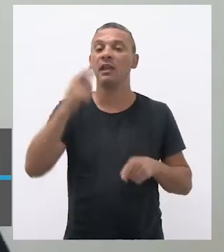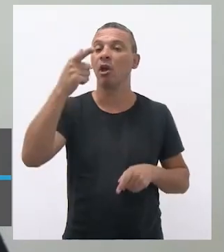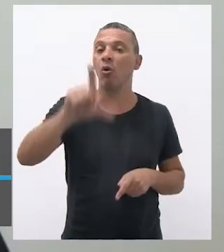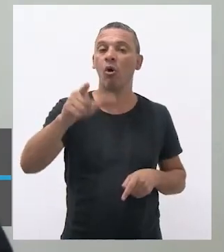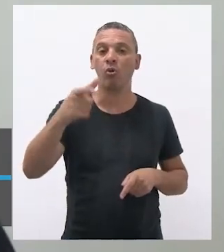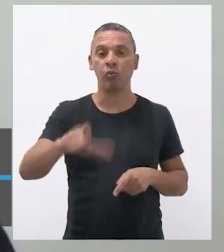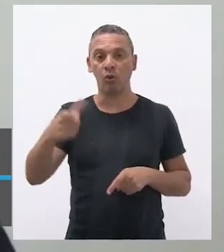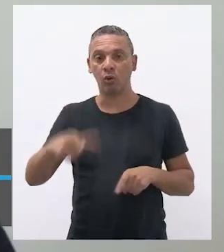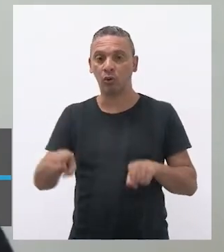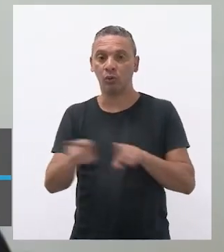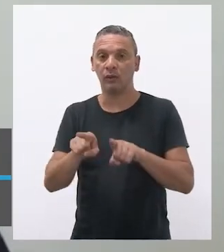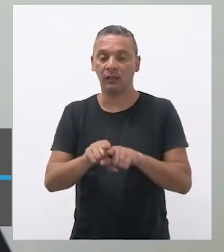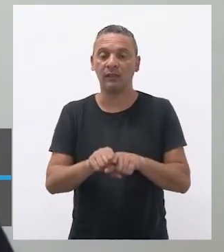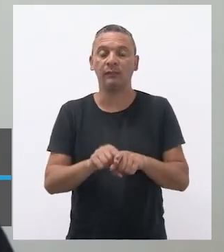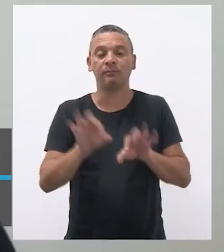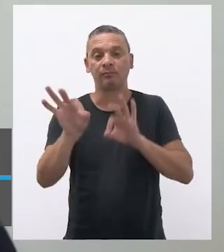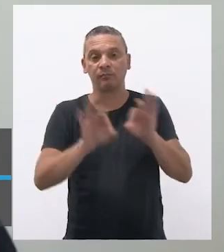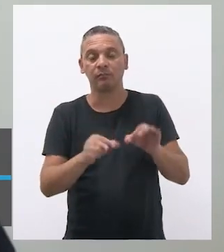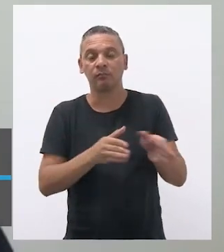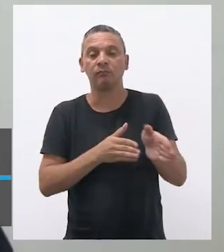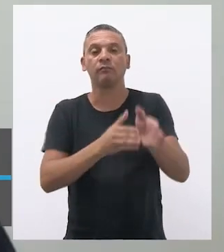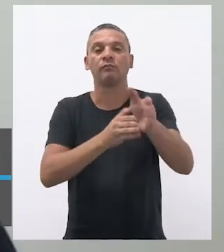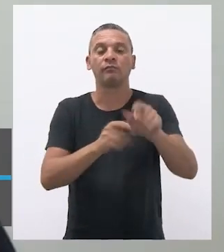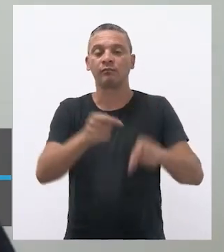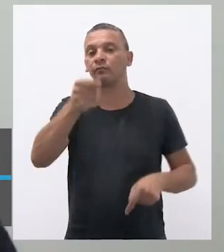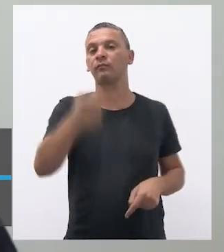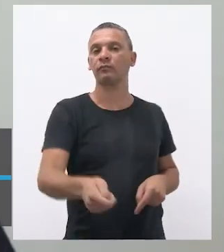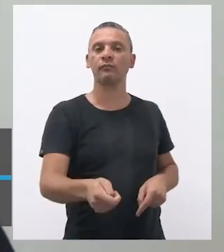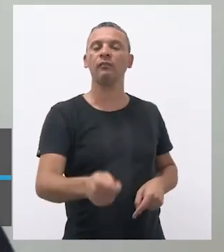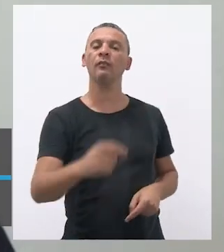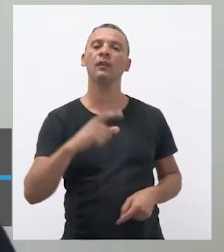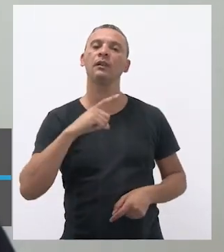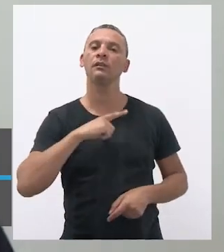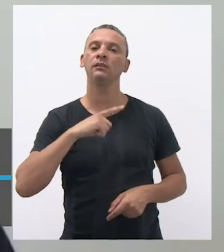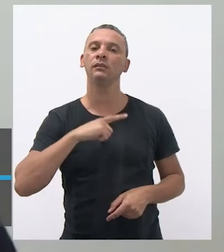como o débito conjugal, que estabelecia ali a obrigação